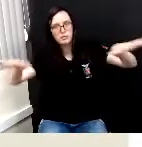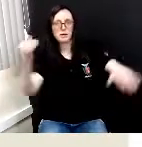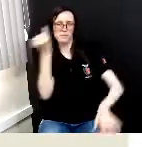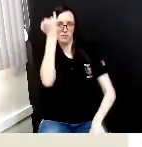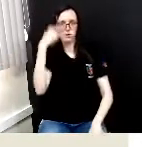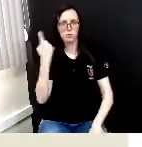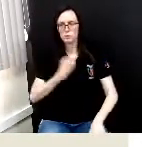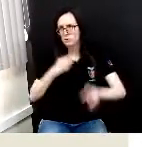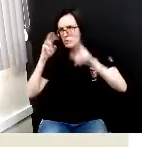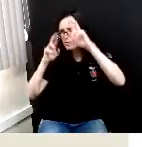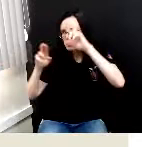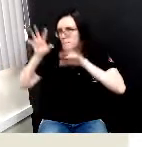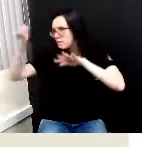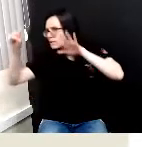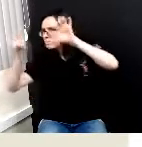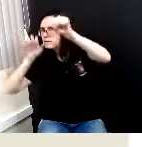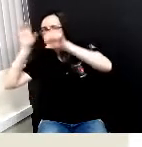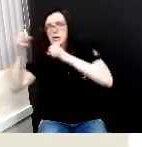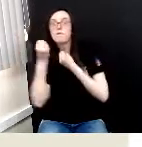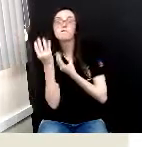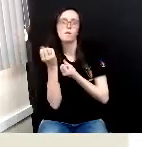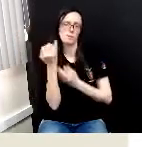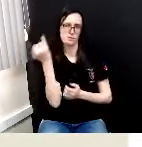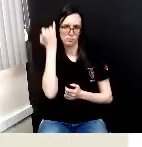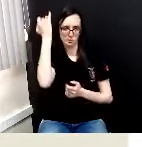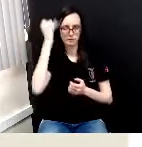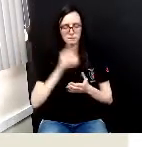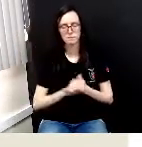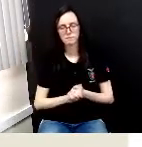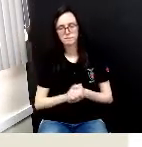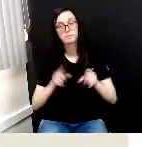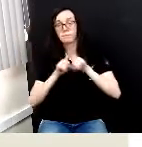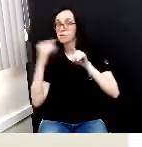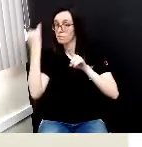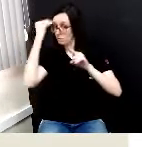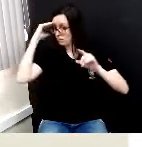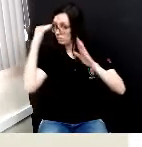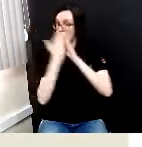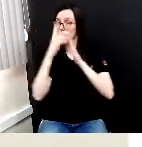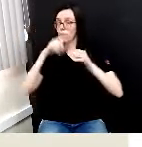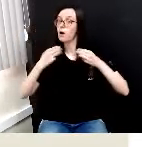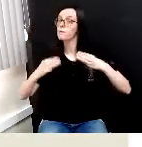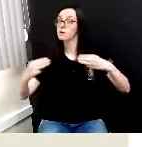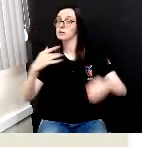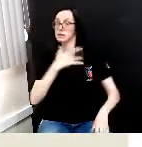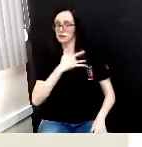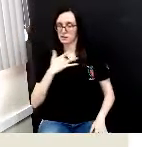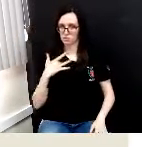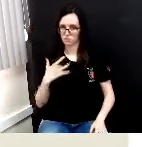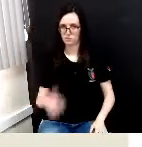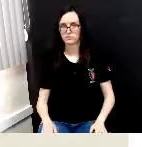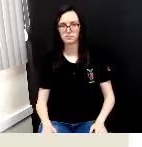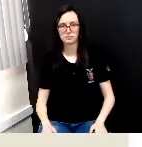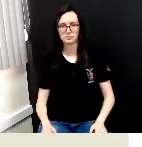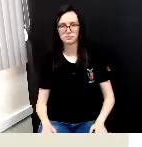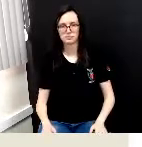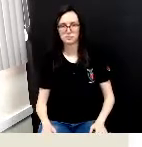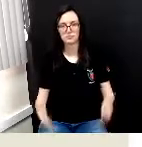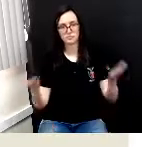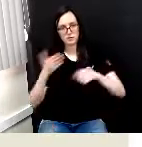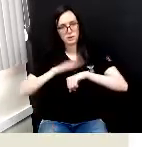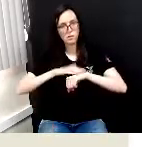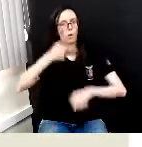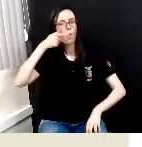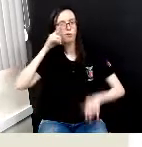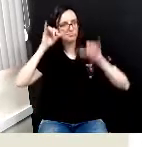Organização Mundial de Saúde, segue todas as orientações do Ministério da Saúde. Neste momento, com o boletim de ontem,